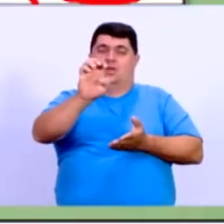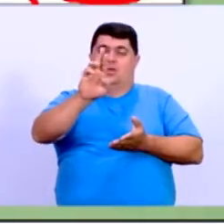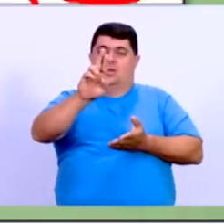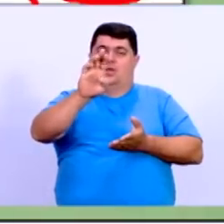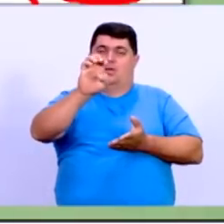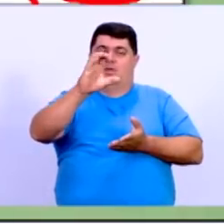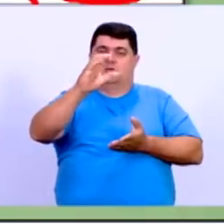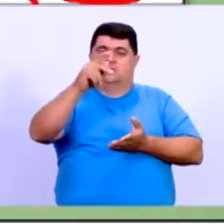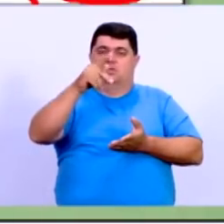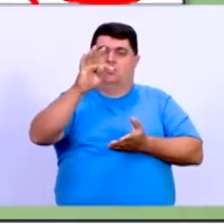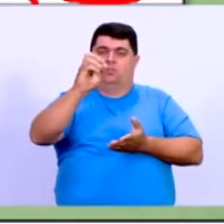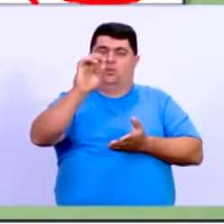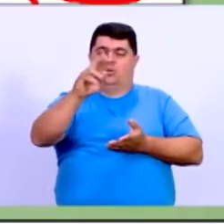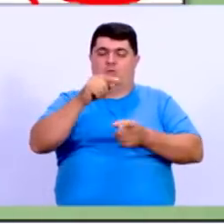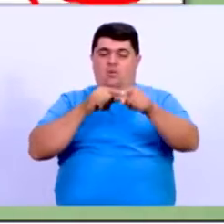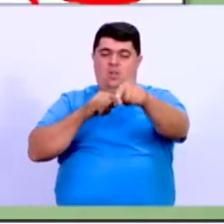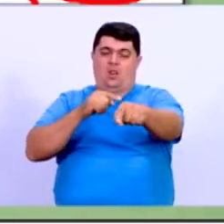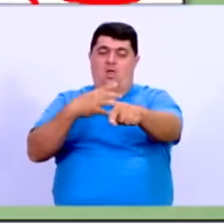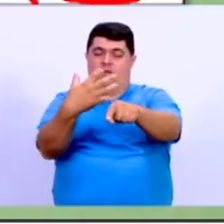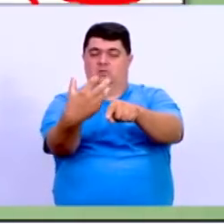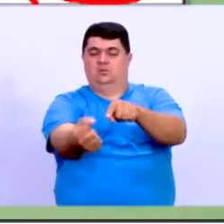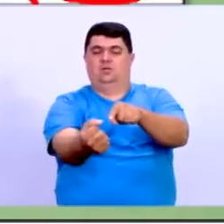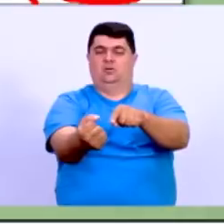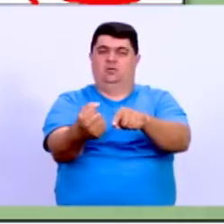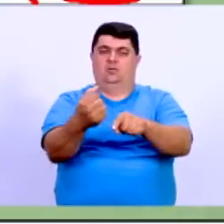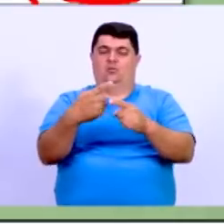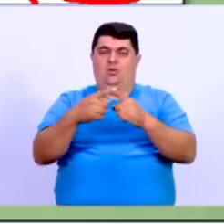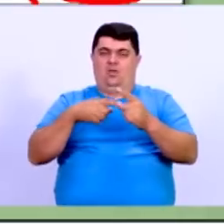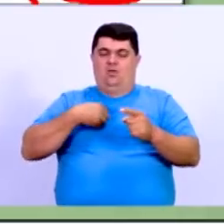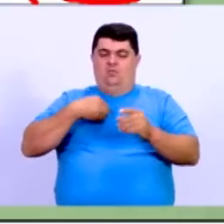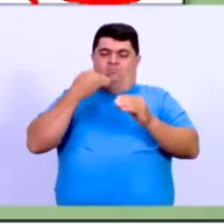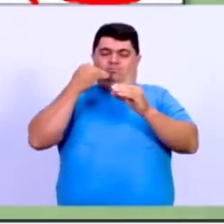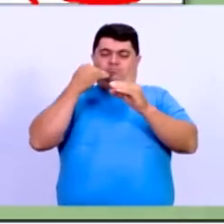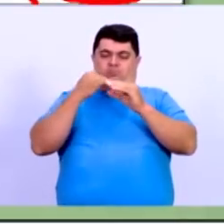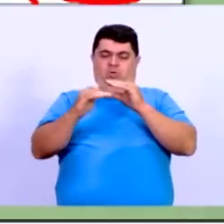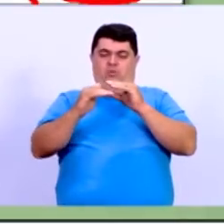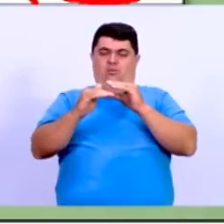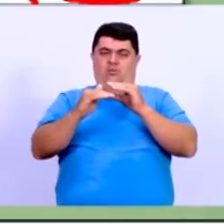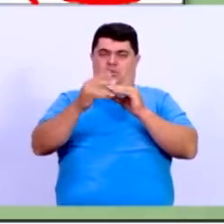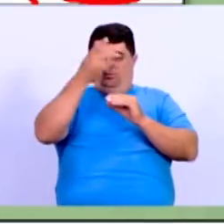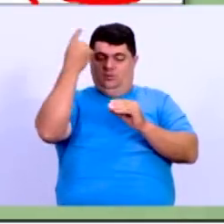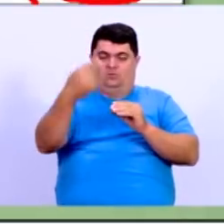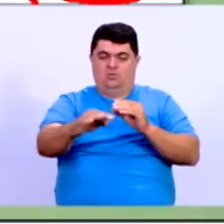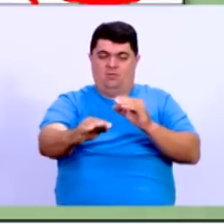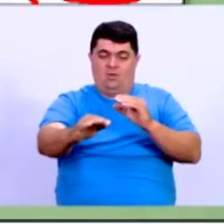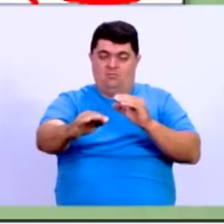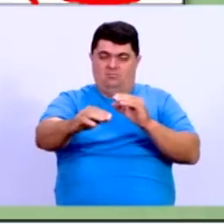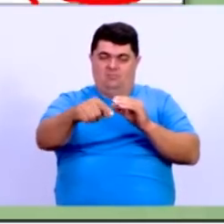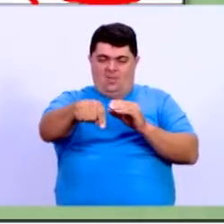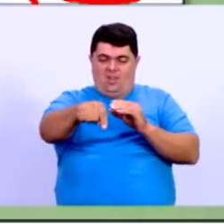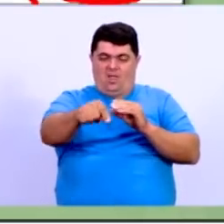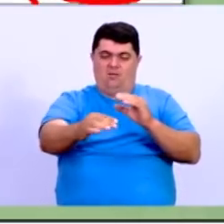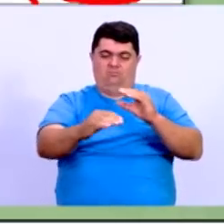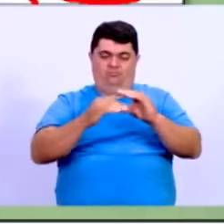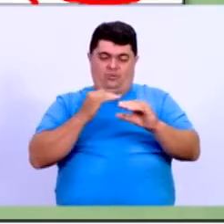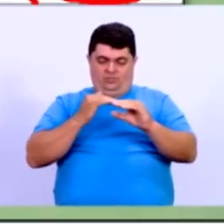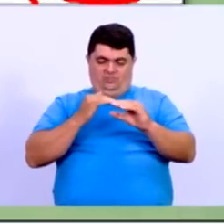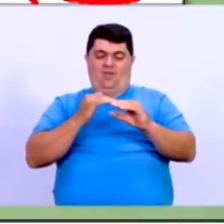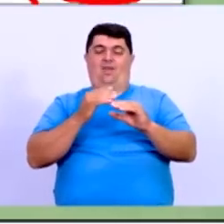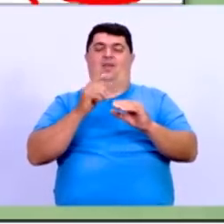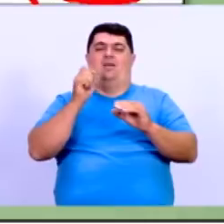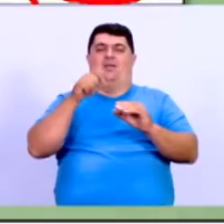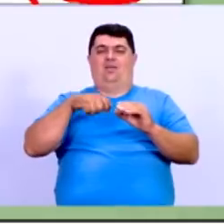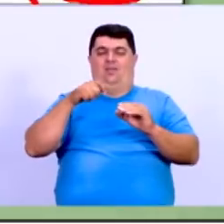certo? Então o que acontece? O transmissor é aquele que vai transmitir uma informação e o receptor é aquele que está recebendo